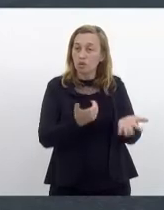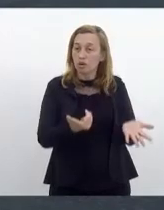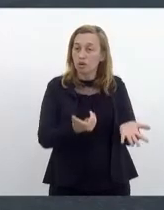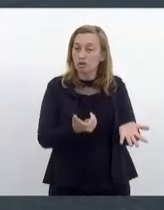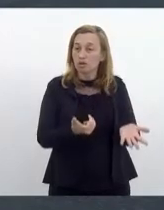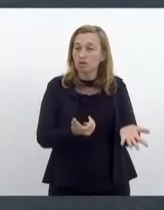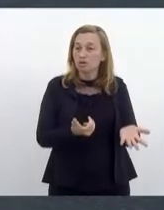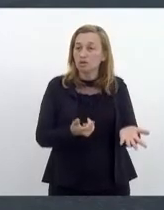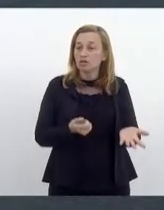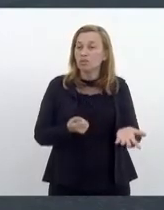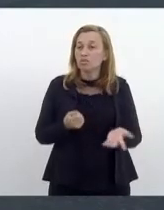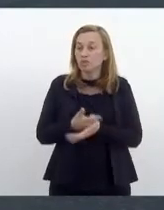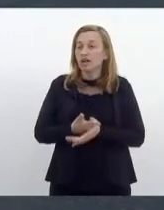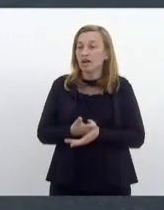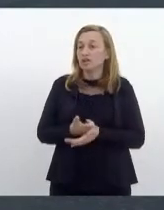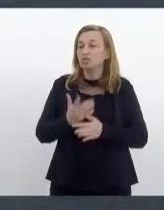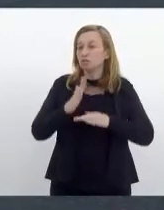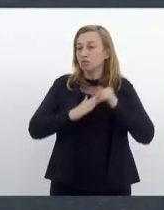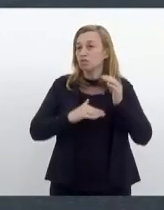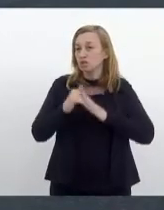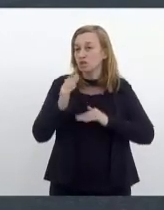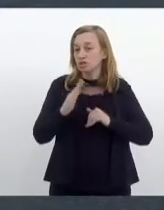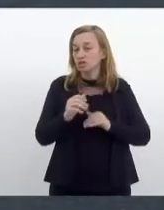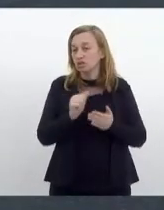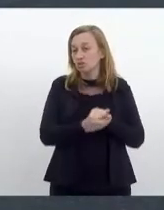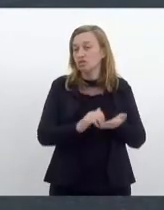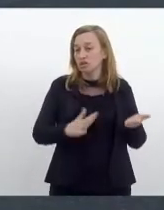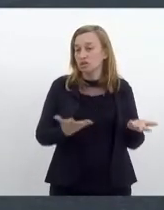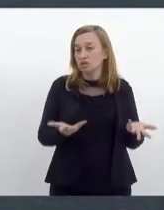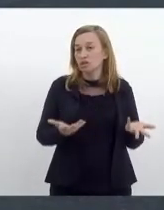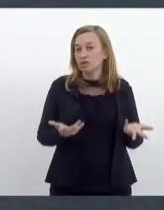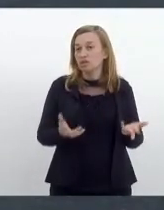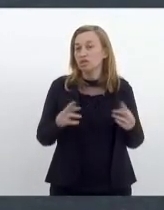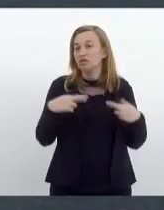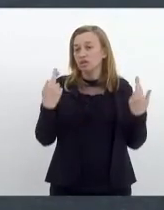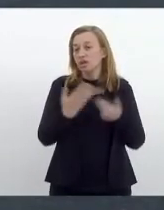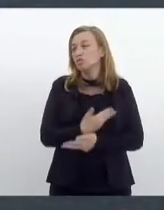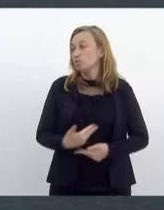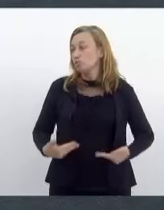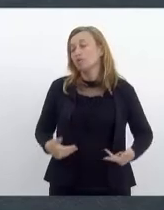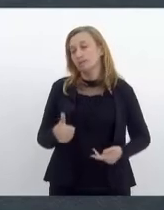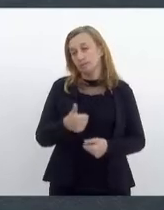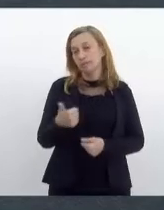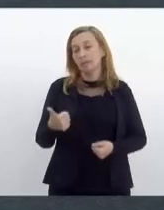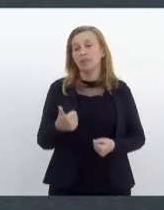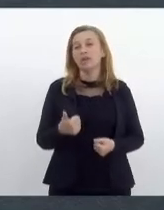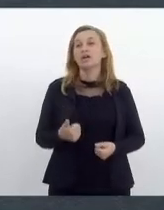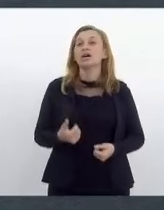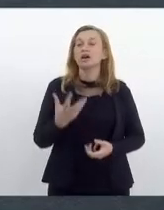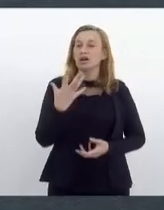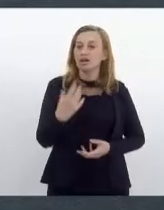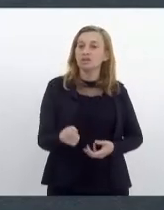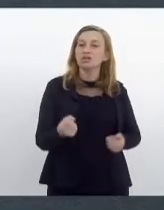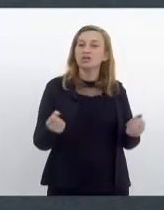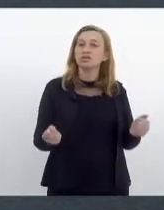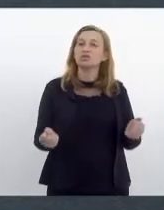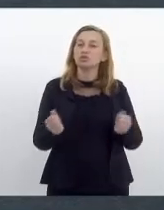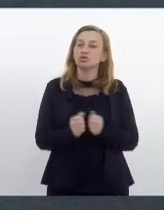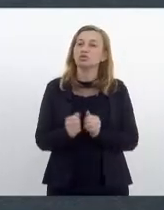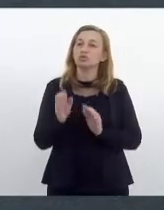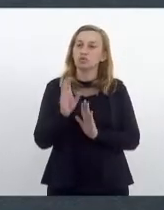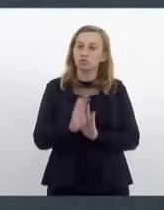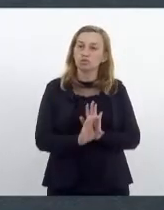a remuneração de uma atividade e a gente faz a audiência pública. Então, o parecer vai ser favorável com